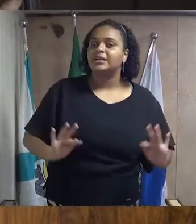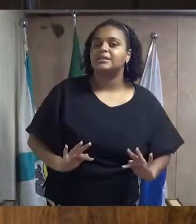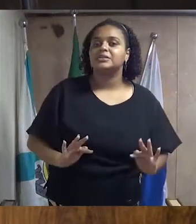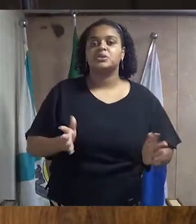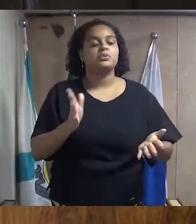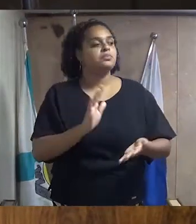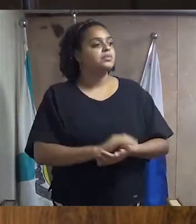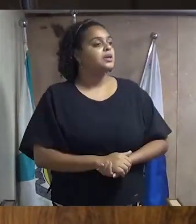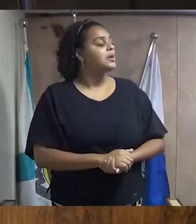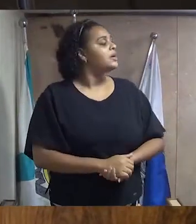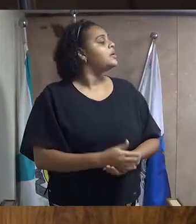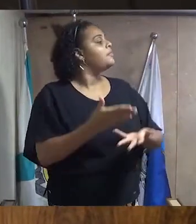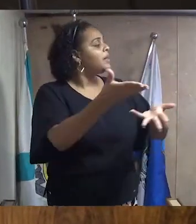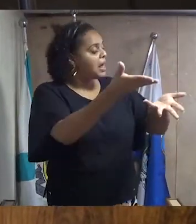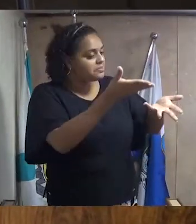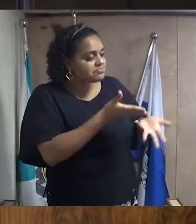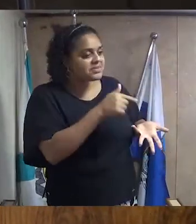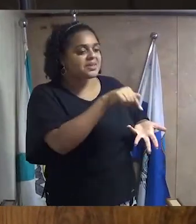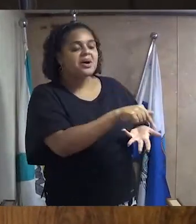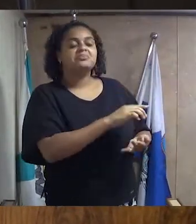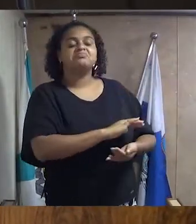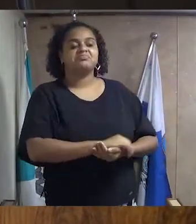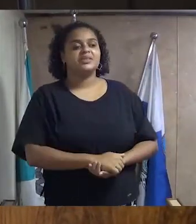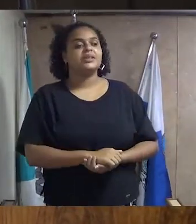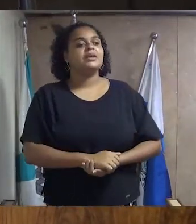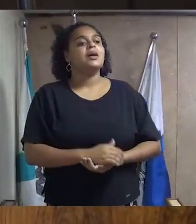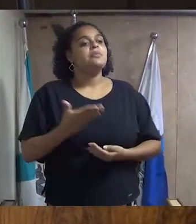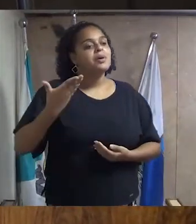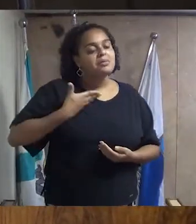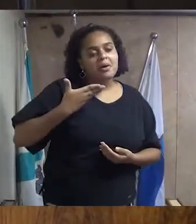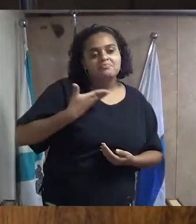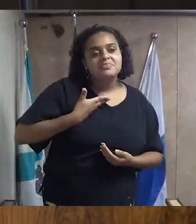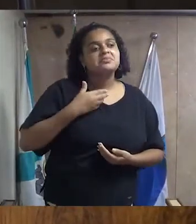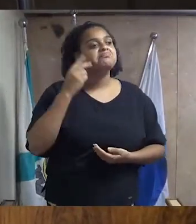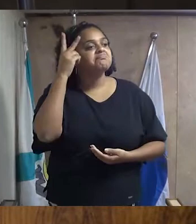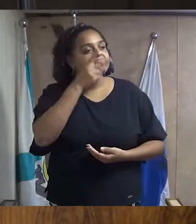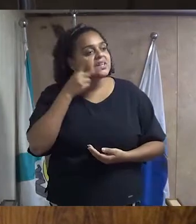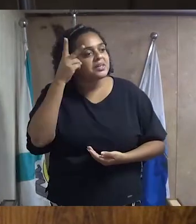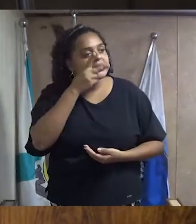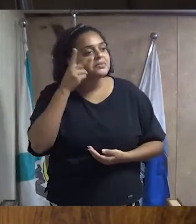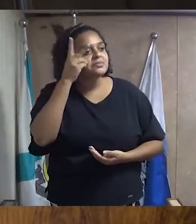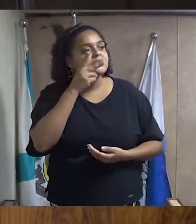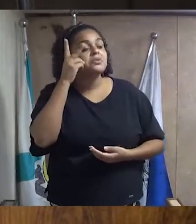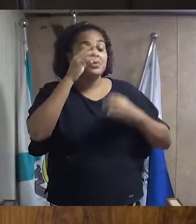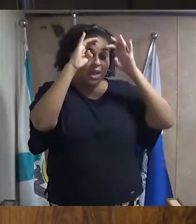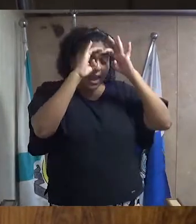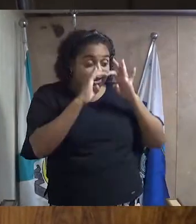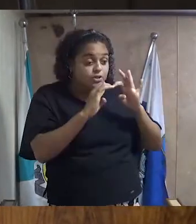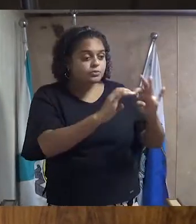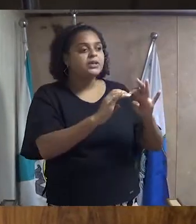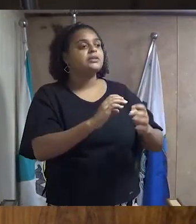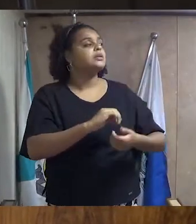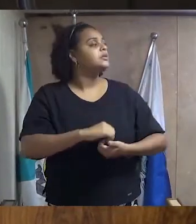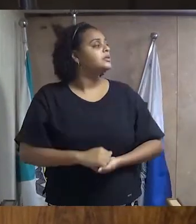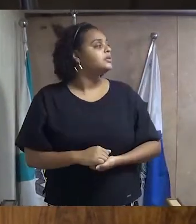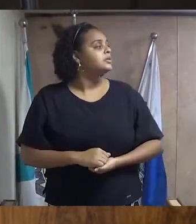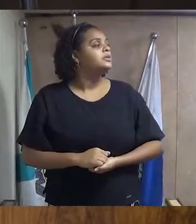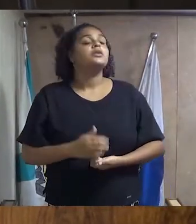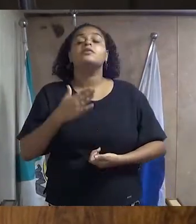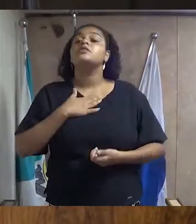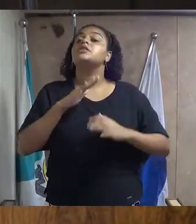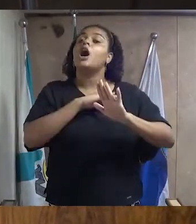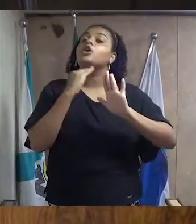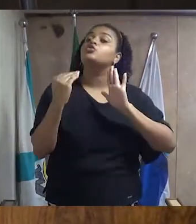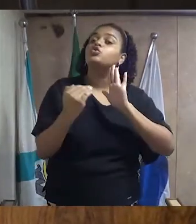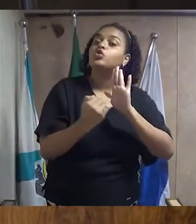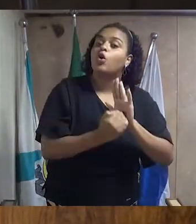pela recepção que eu tive aqui na casa, pelos colegas vereadores que me respeitaram. E quero dizer a todos